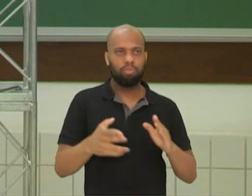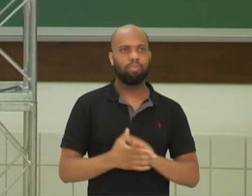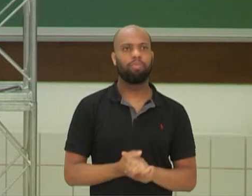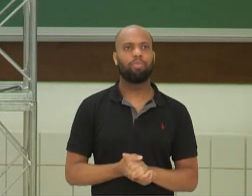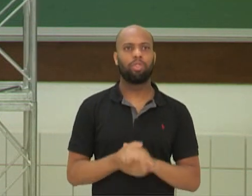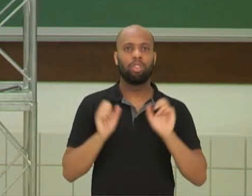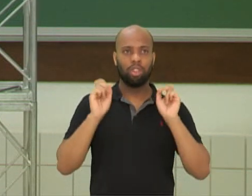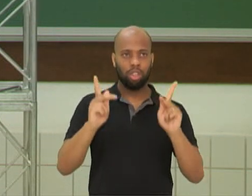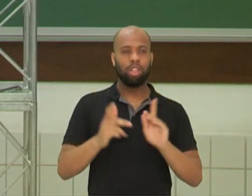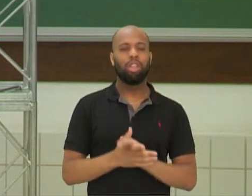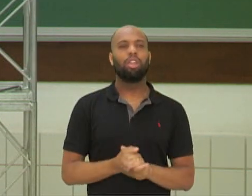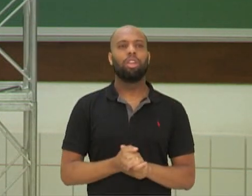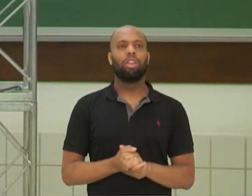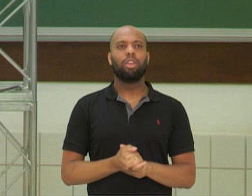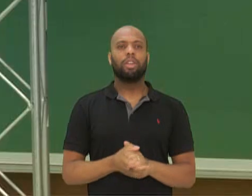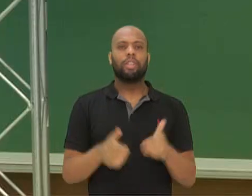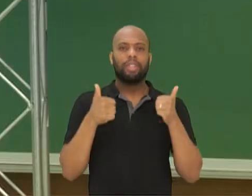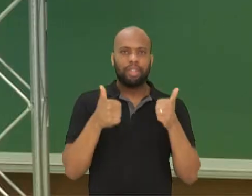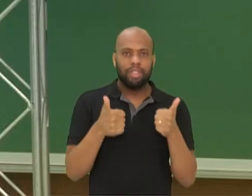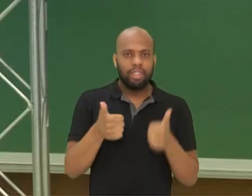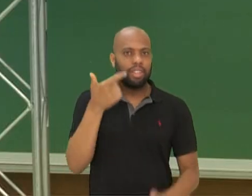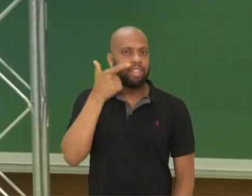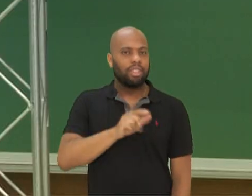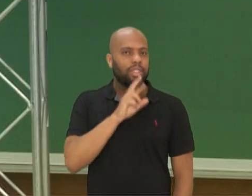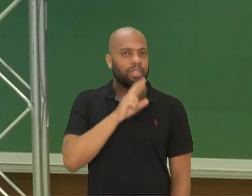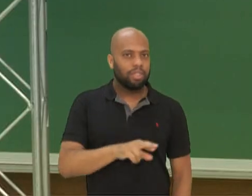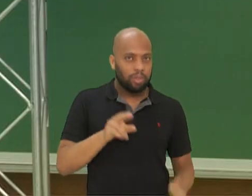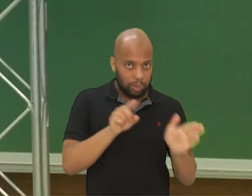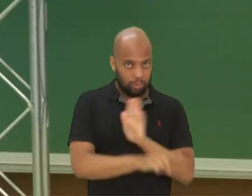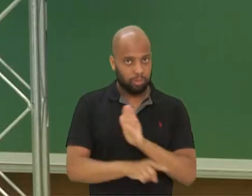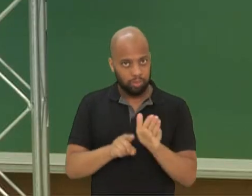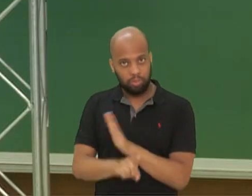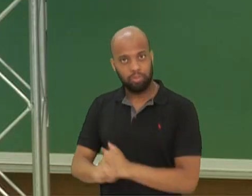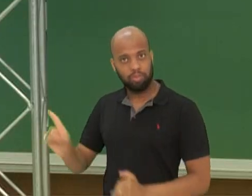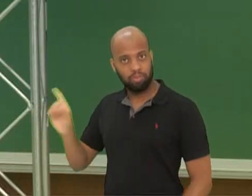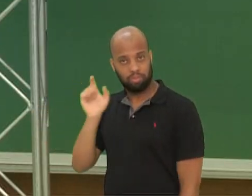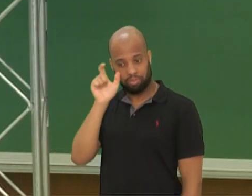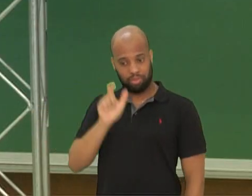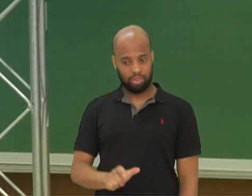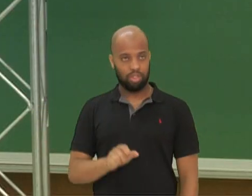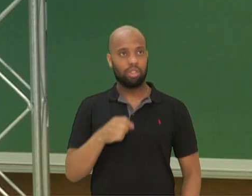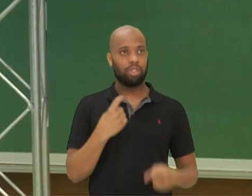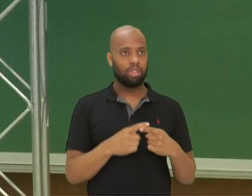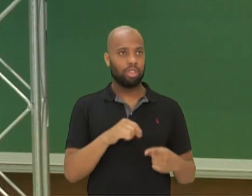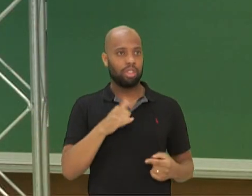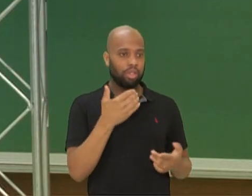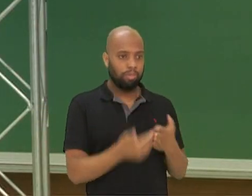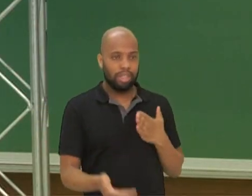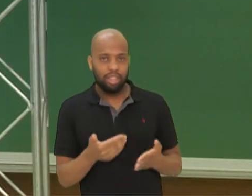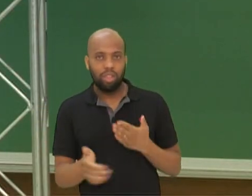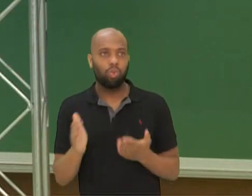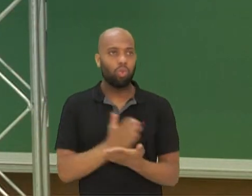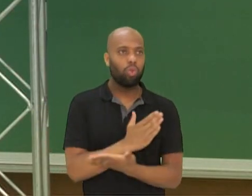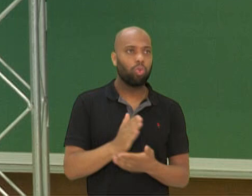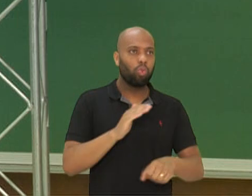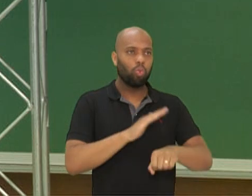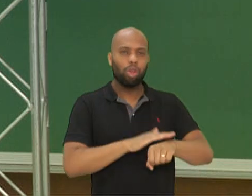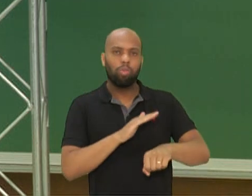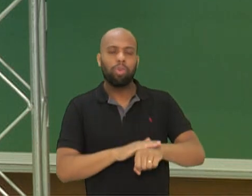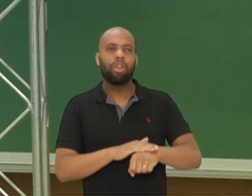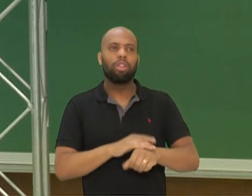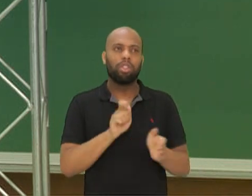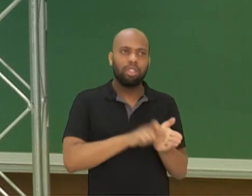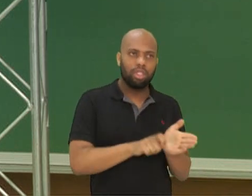Então, fica a dica. Na aula de hoje nós vimos outras propriedades, aplicamos outras propriedades